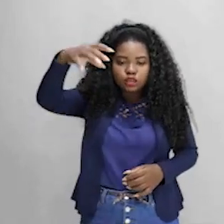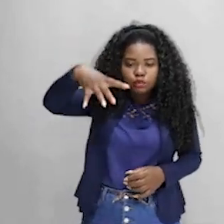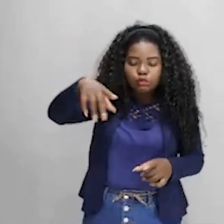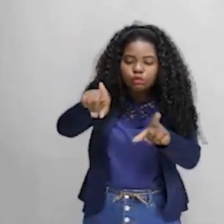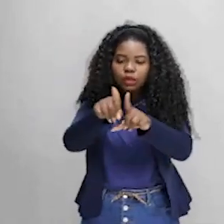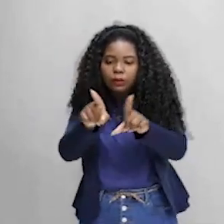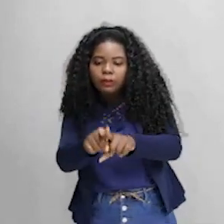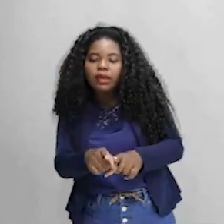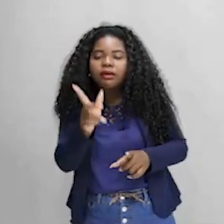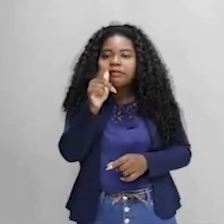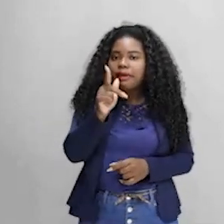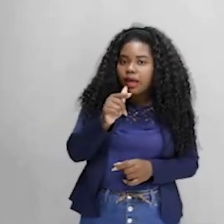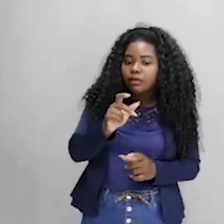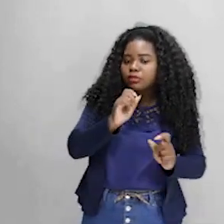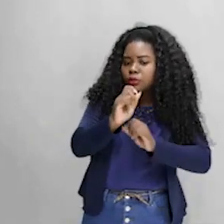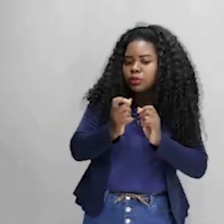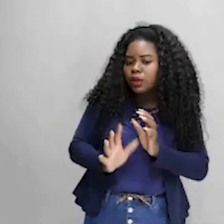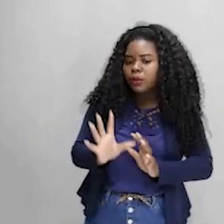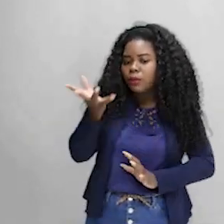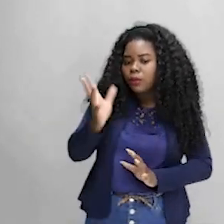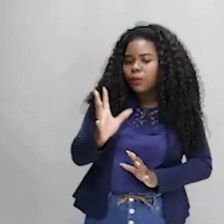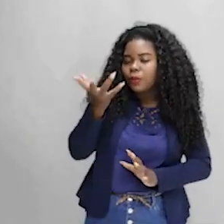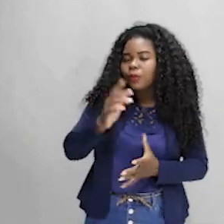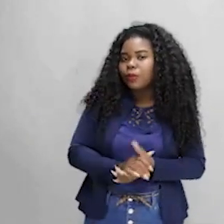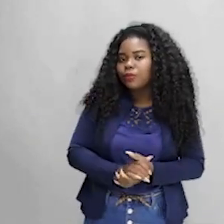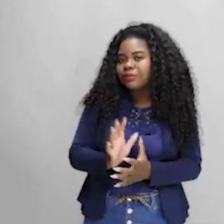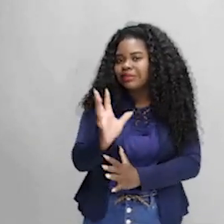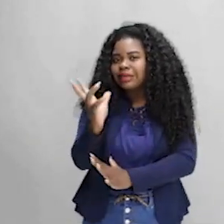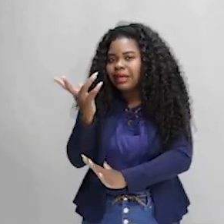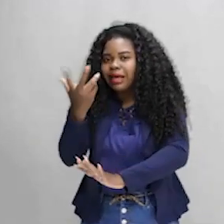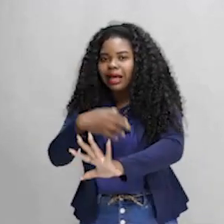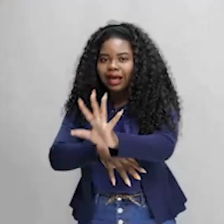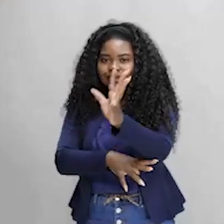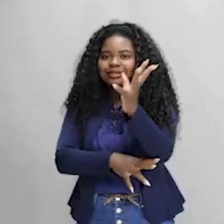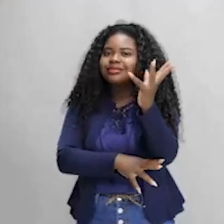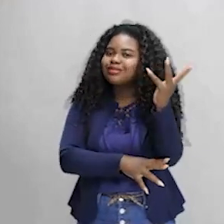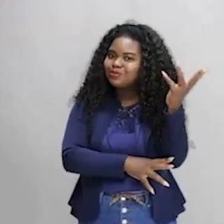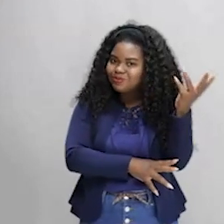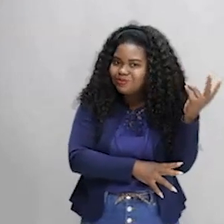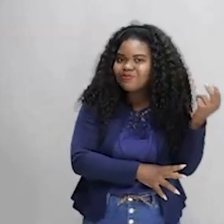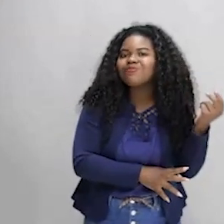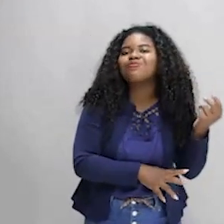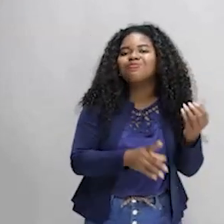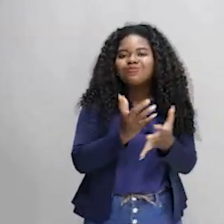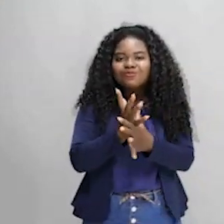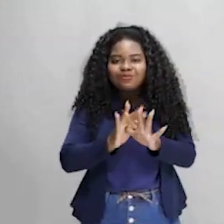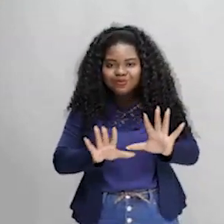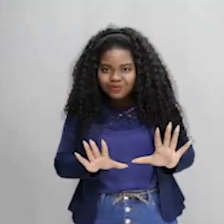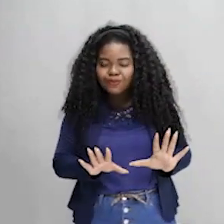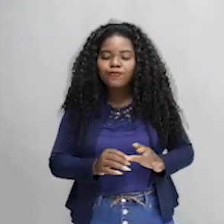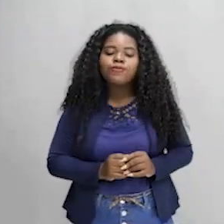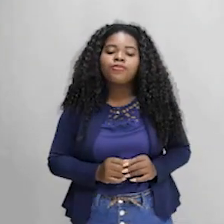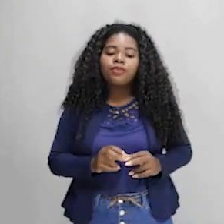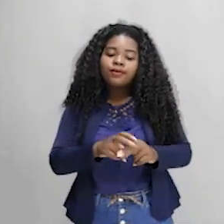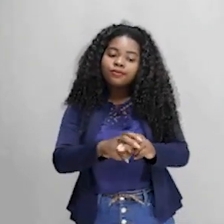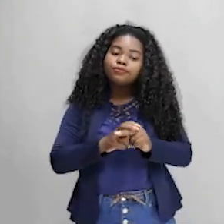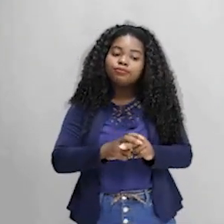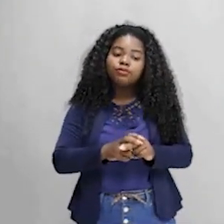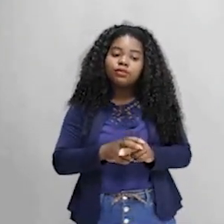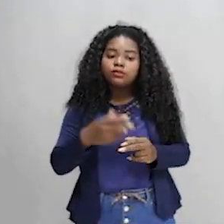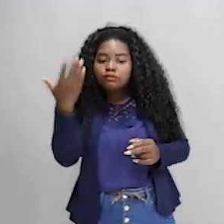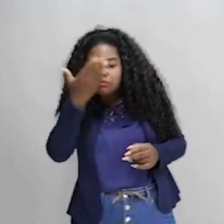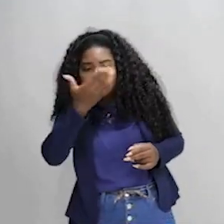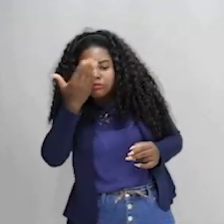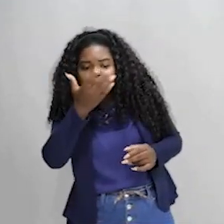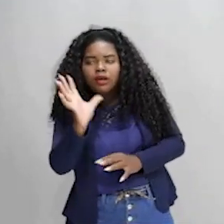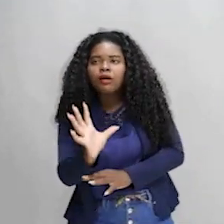quantidade de água. O que acontece com o porte arbóreo? Ele também vai diminuir, galera. Então, é por isso que tu não vai ver, por exemplo, árvores de